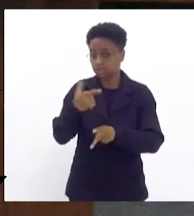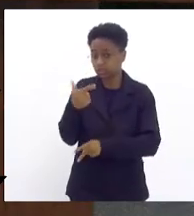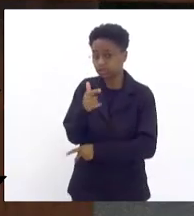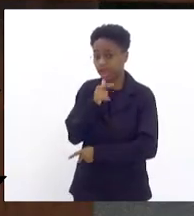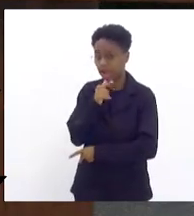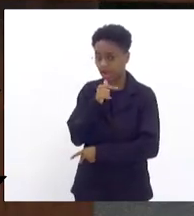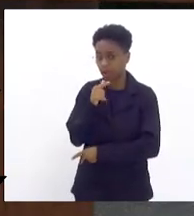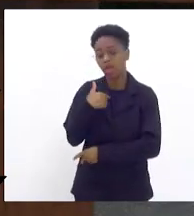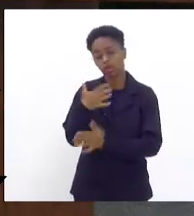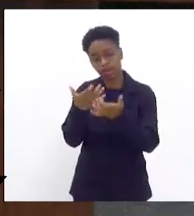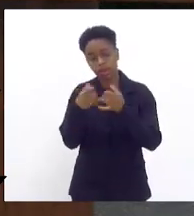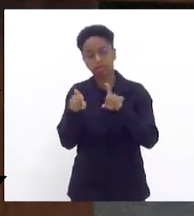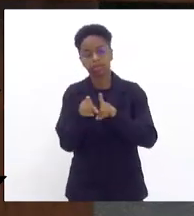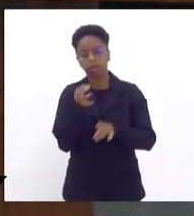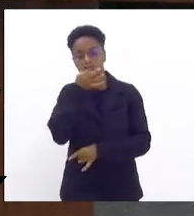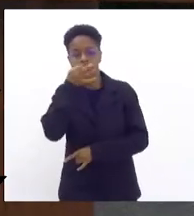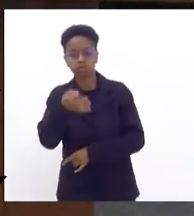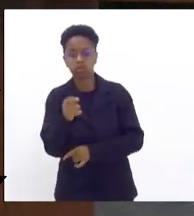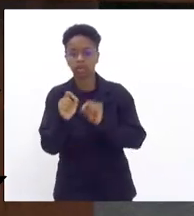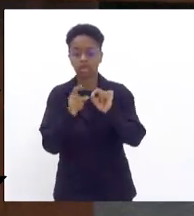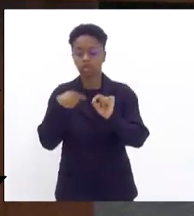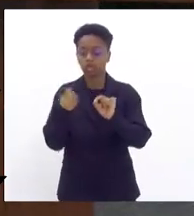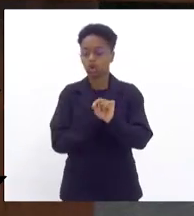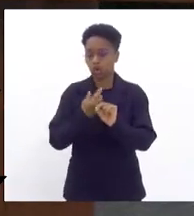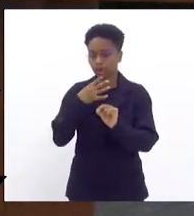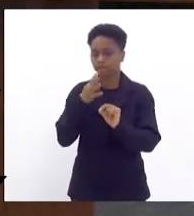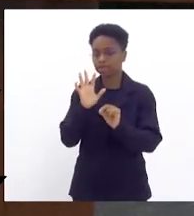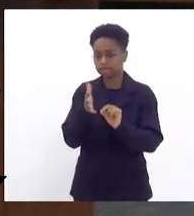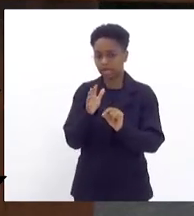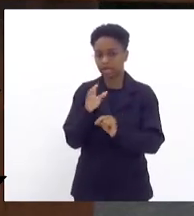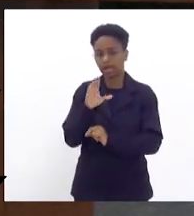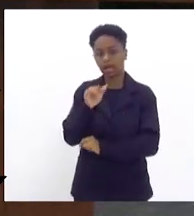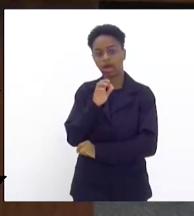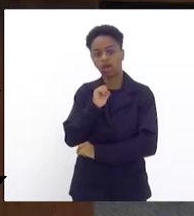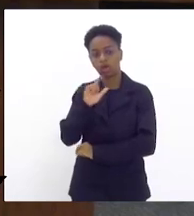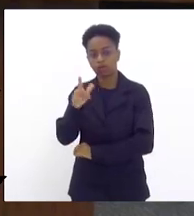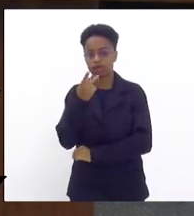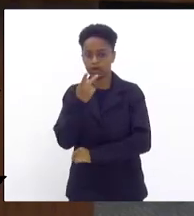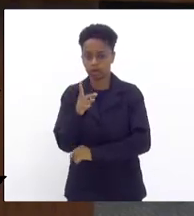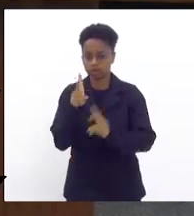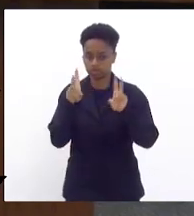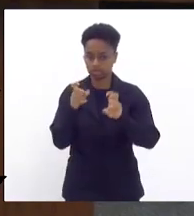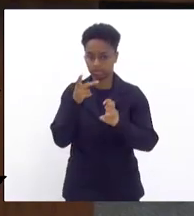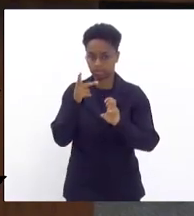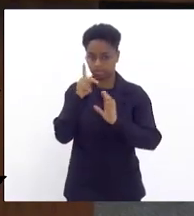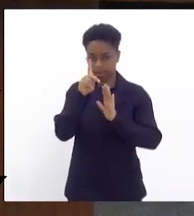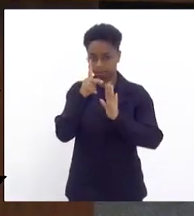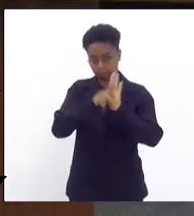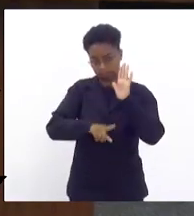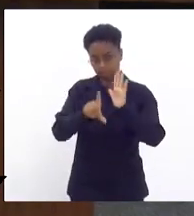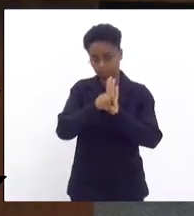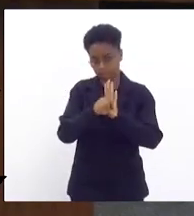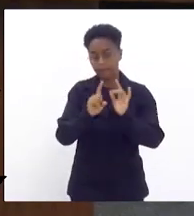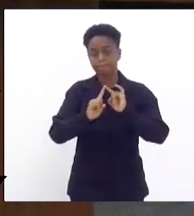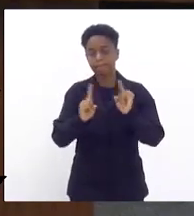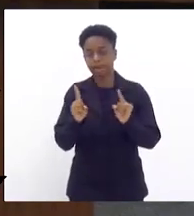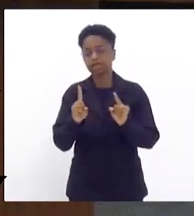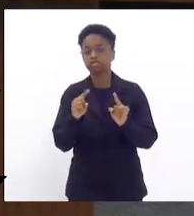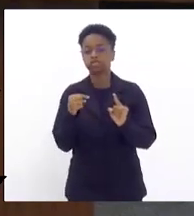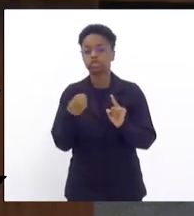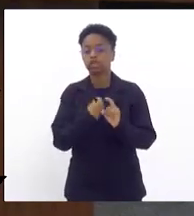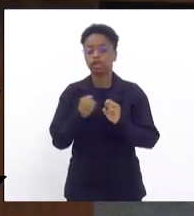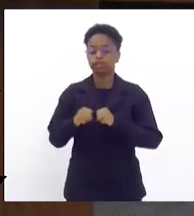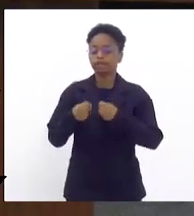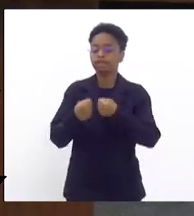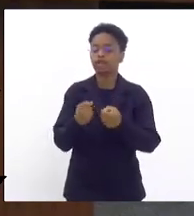eu queria também fazer uma sugestão. A gente conhece, né? A Carol falou aqui do PL, a gente conhece o projeto de lei, mas a gente